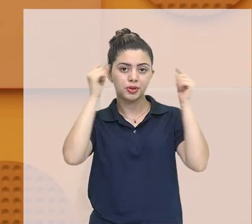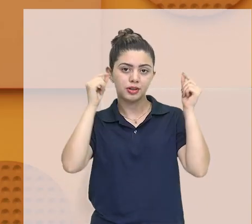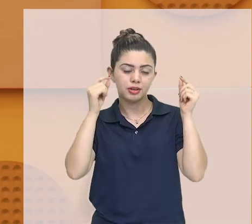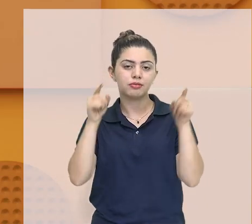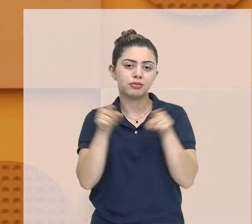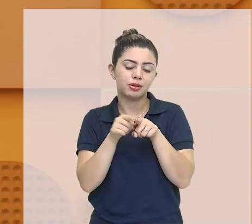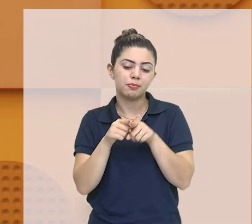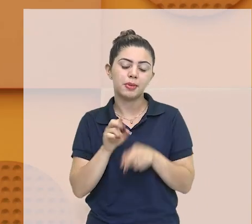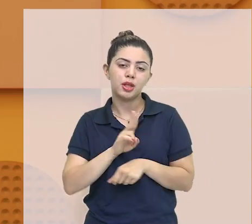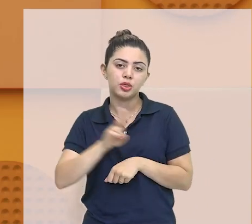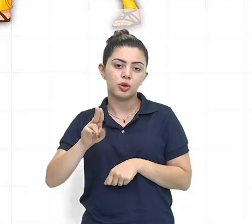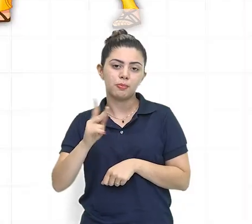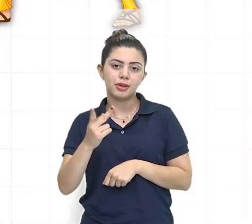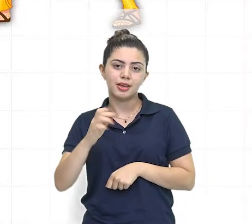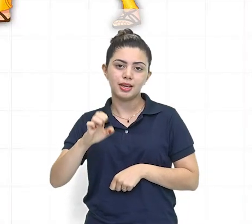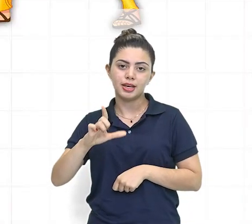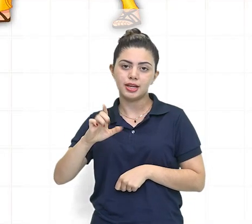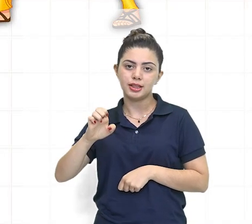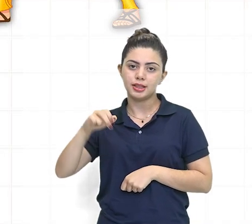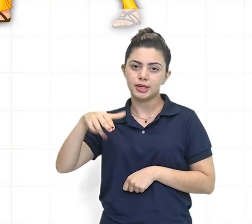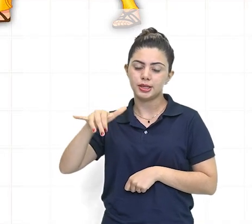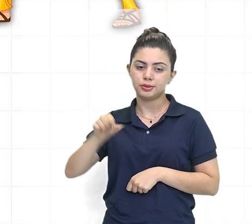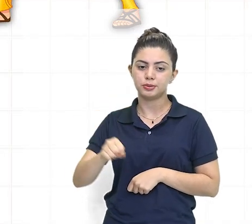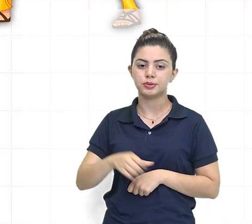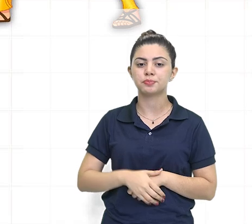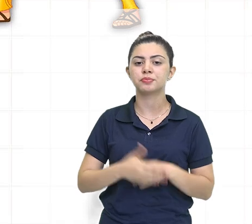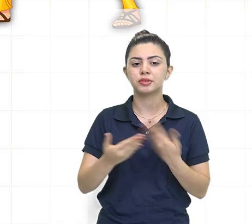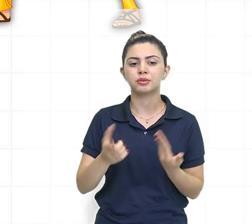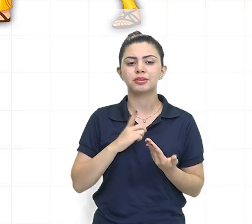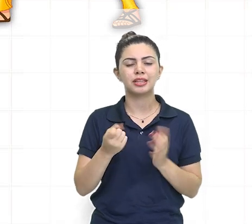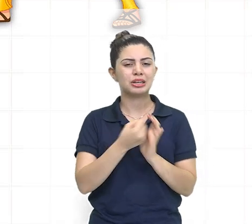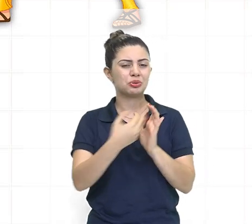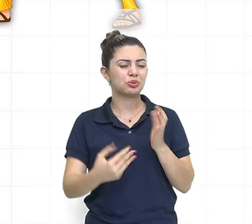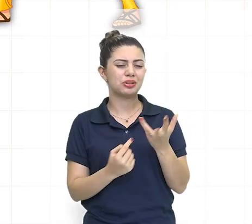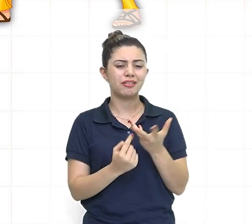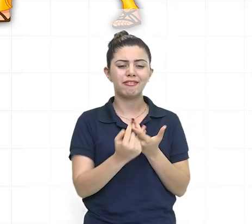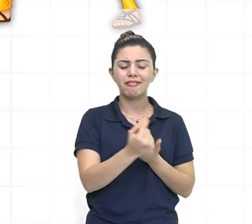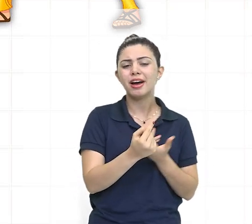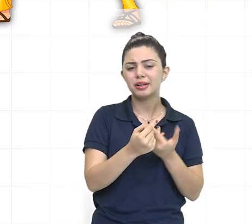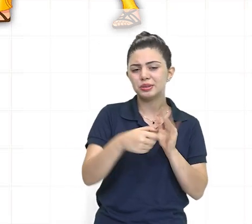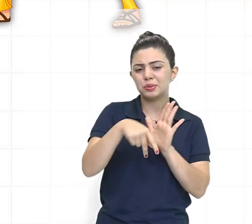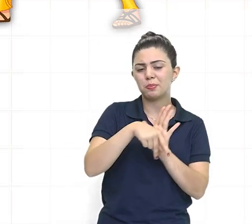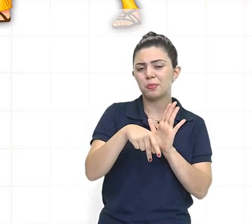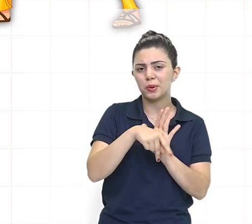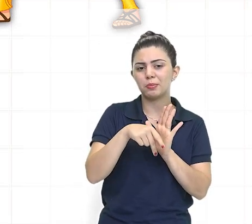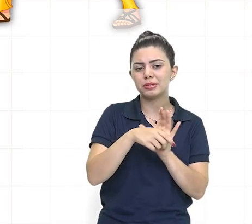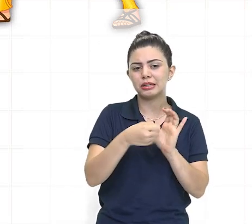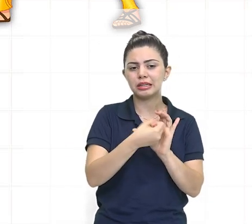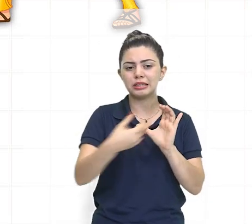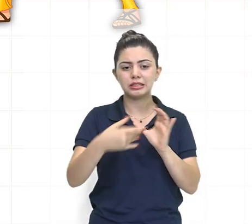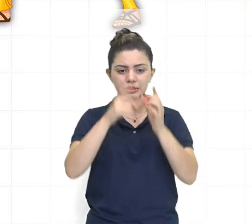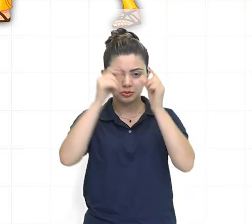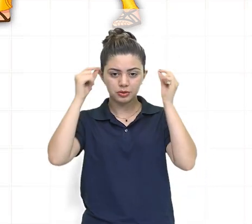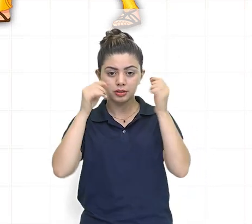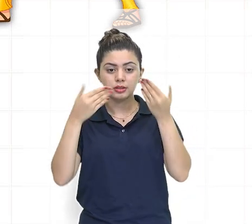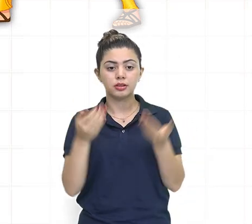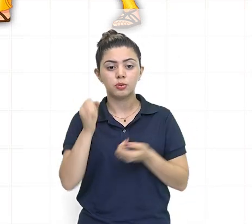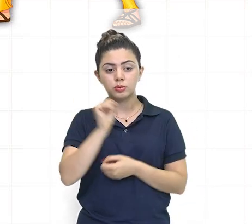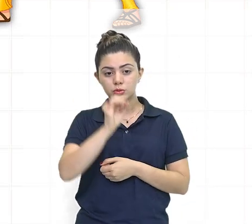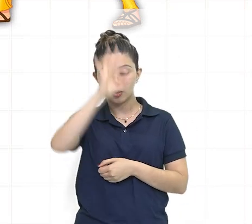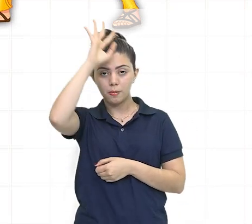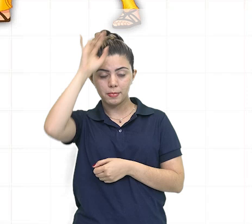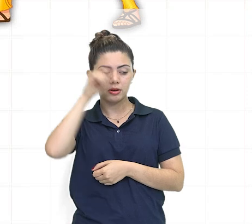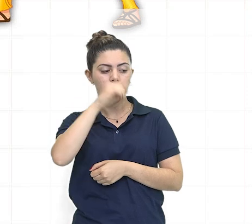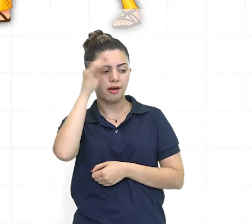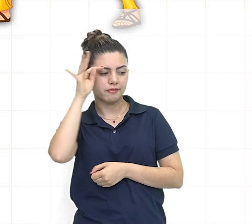helenos, tá? Então, olha só, entre os vários elementos da cultura dos gregos, os romanos adotaram muito de